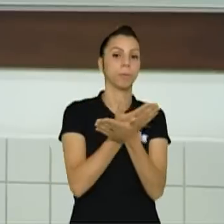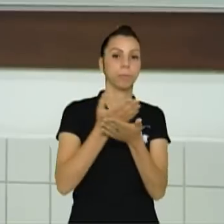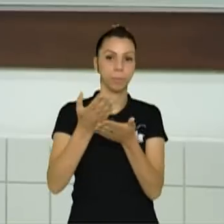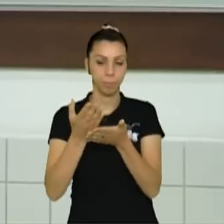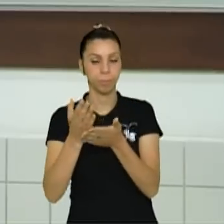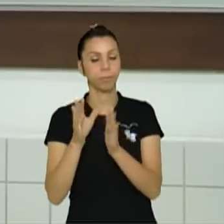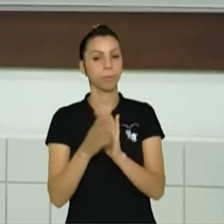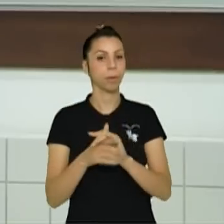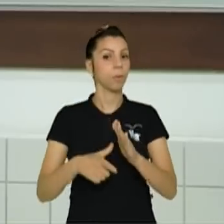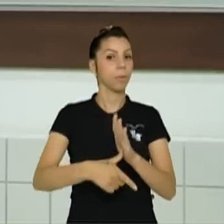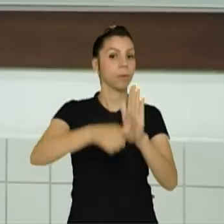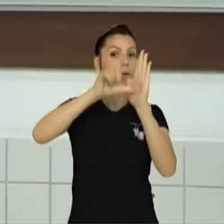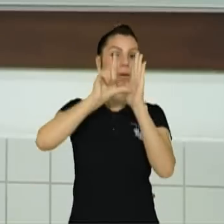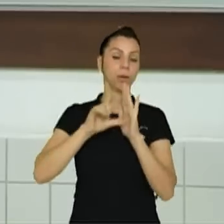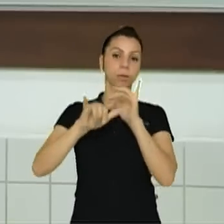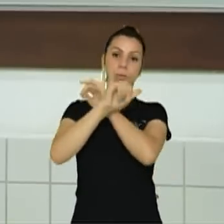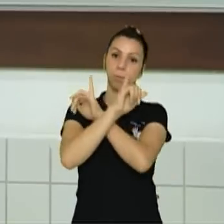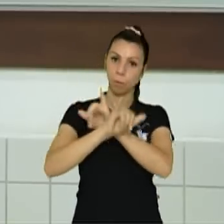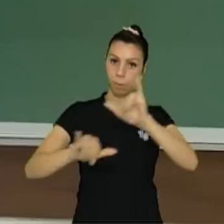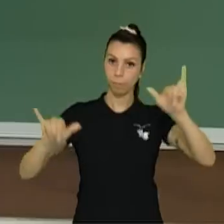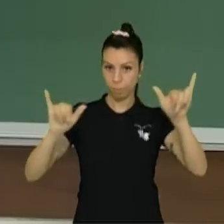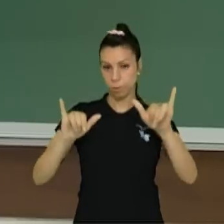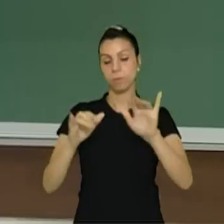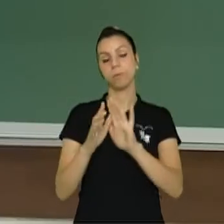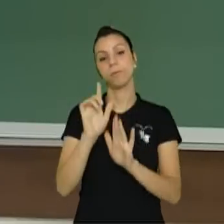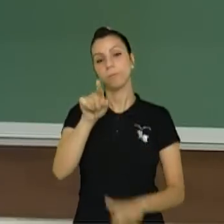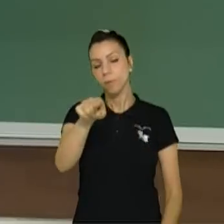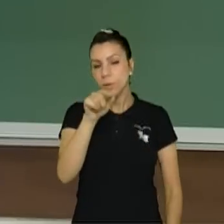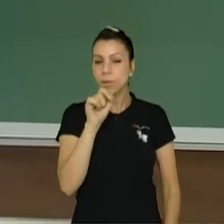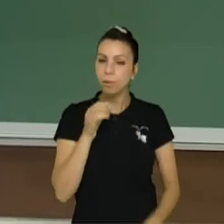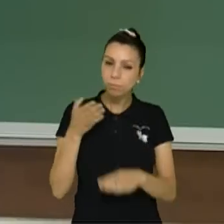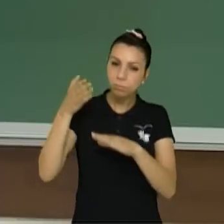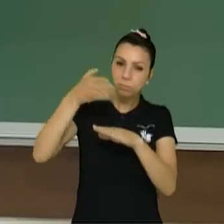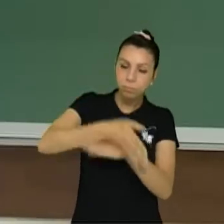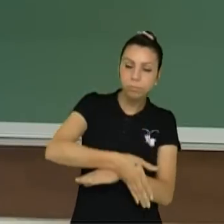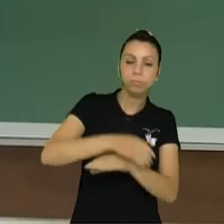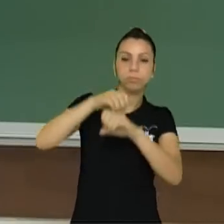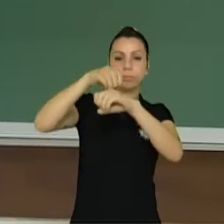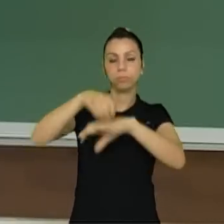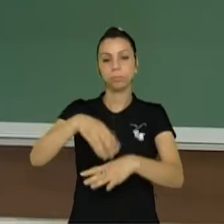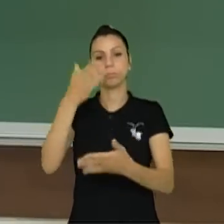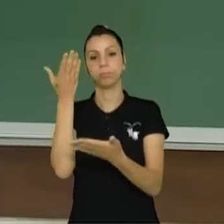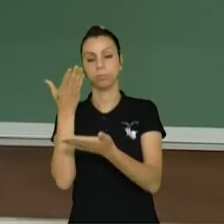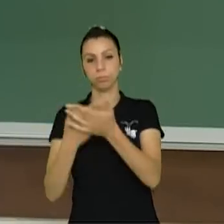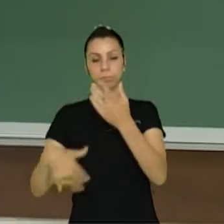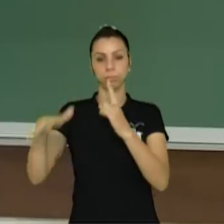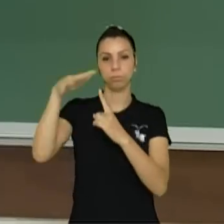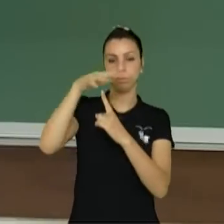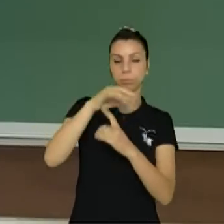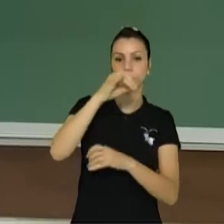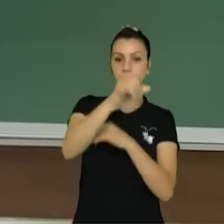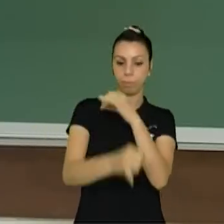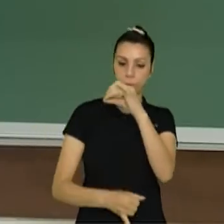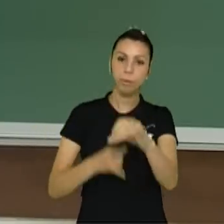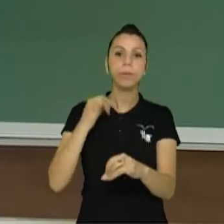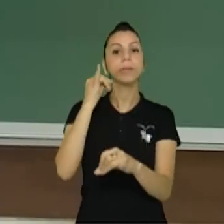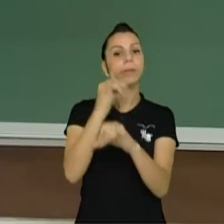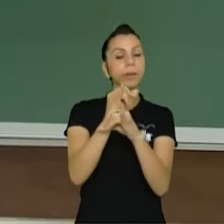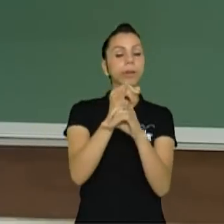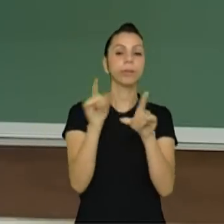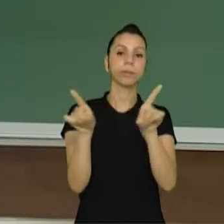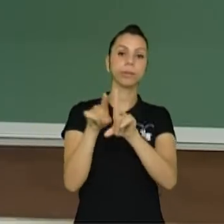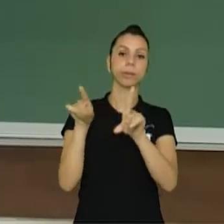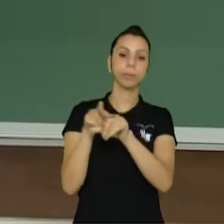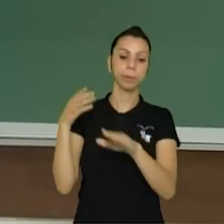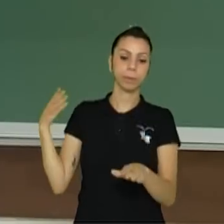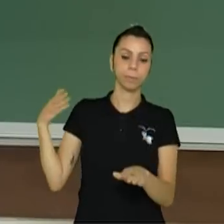nossa aula. Antes, eu quero lembrar você que está acessando a aula pelo aplicativo Aula Paraná, pela internet, você que está